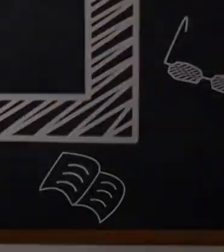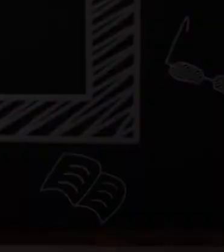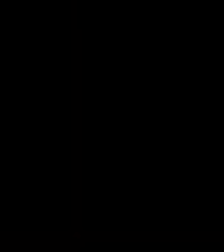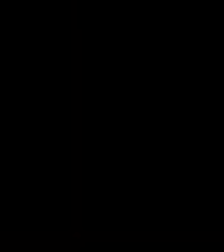isso se torna algo bem comum, bem do dia a dia, então tranquilo de ser feito. E a precisão